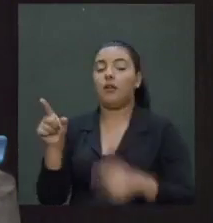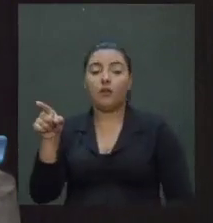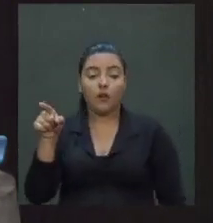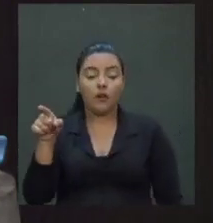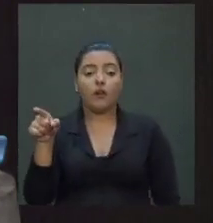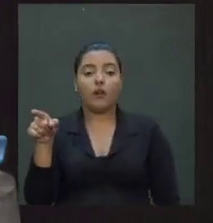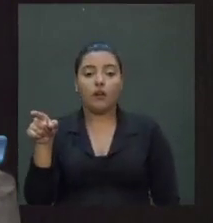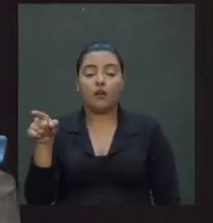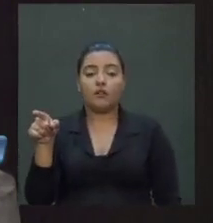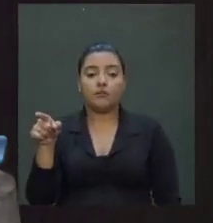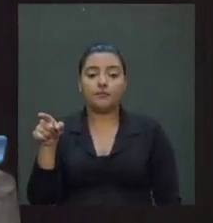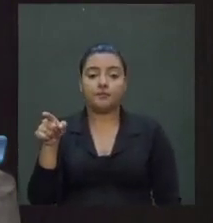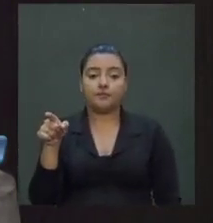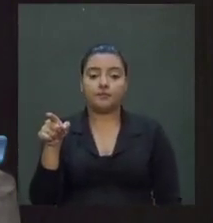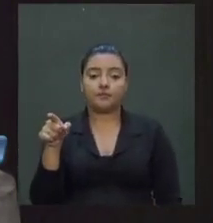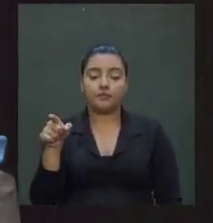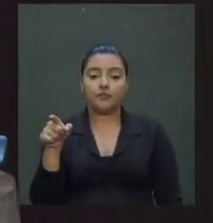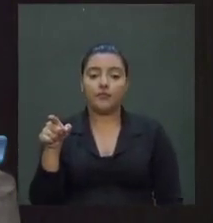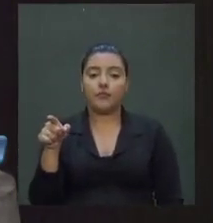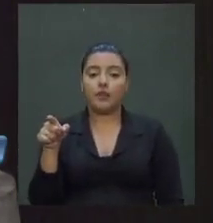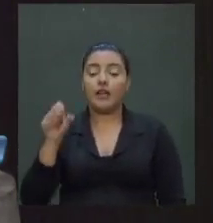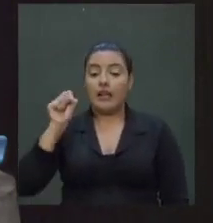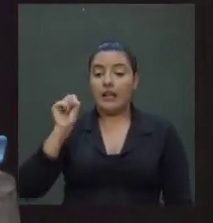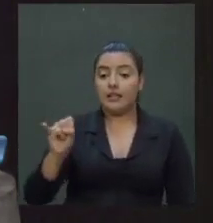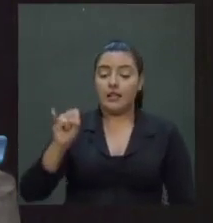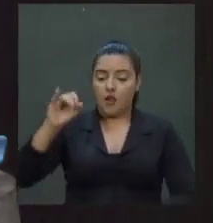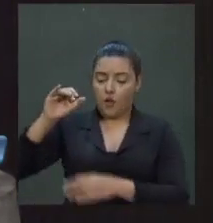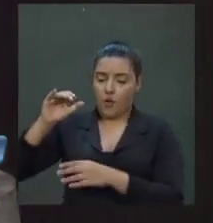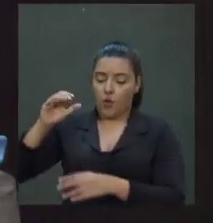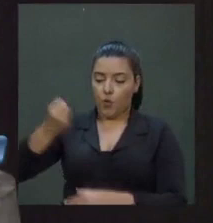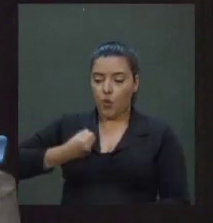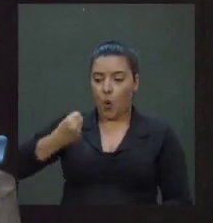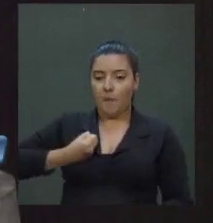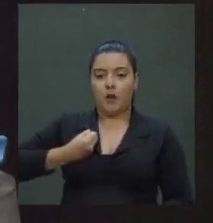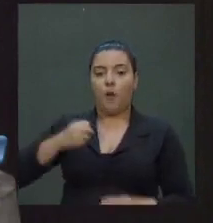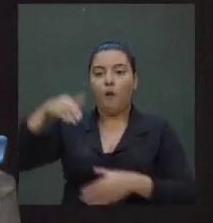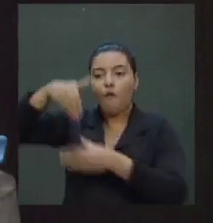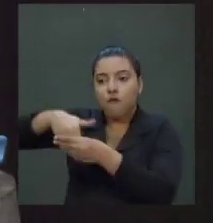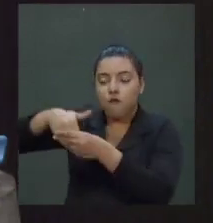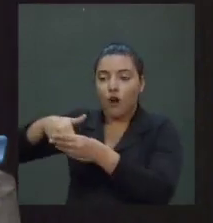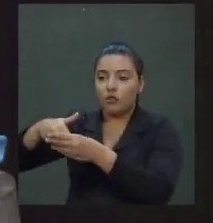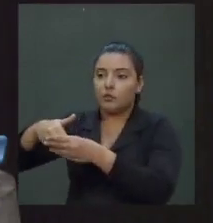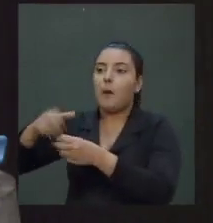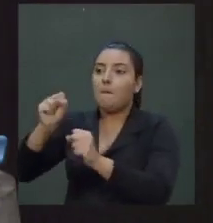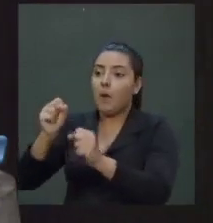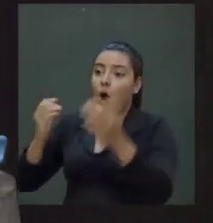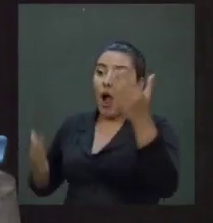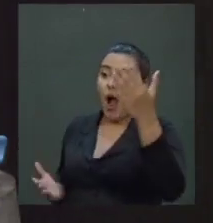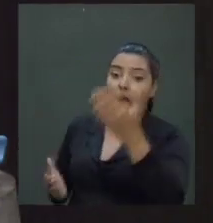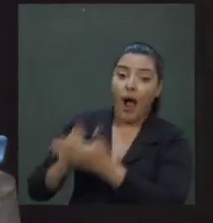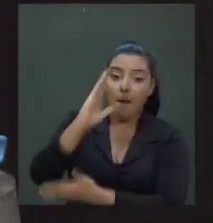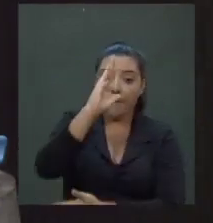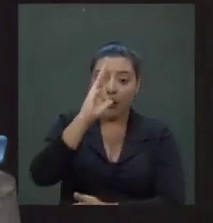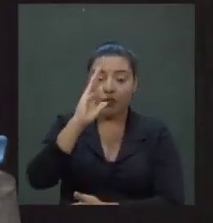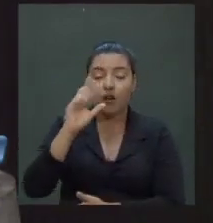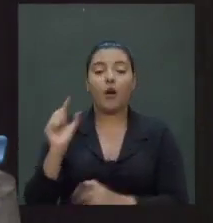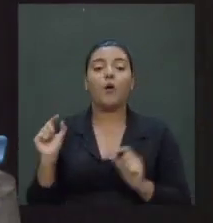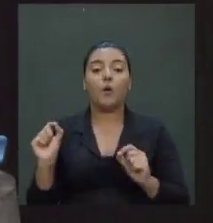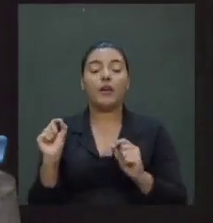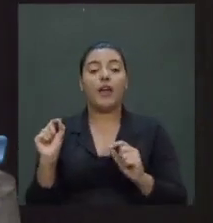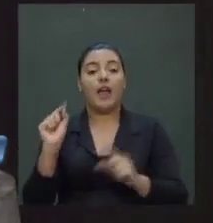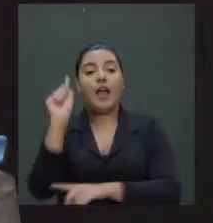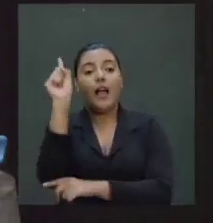Evandro, que, olha, 2/3 do Tribunal podem, por resolução,